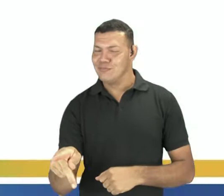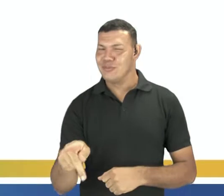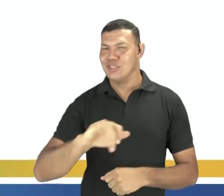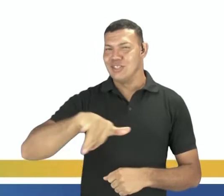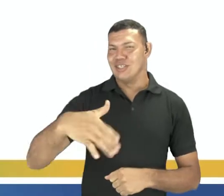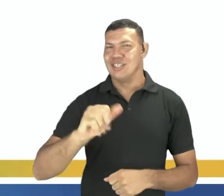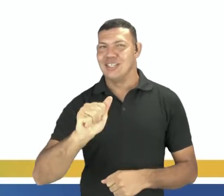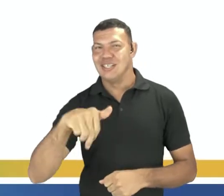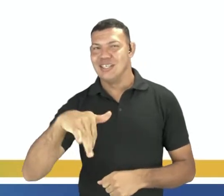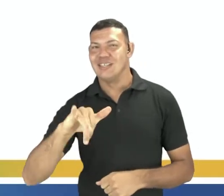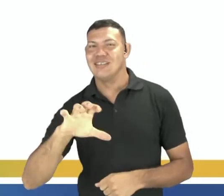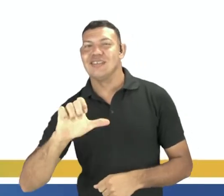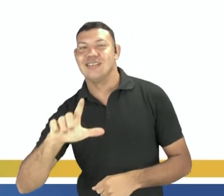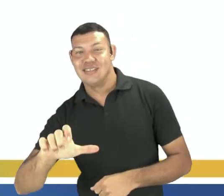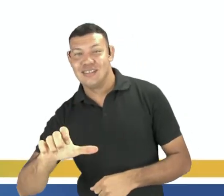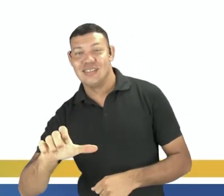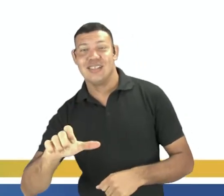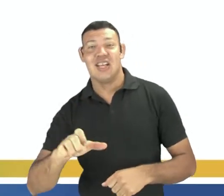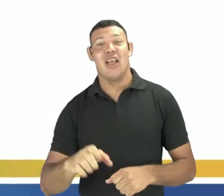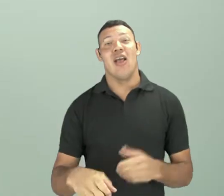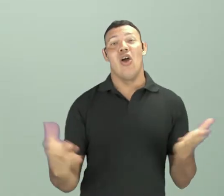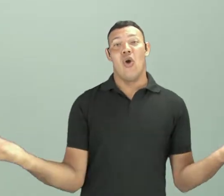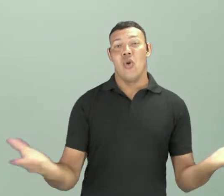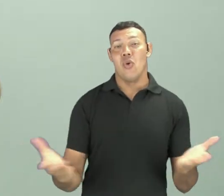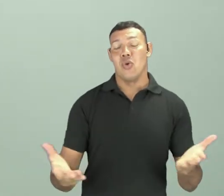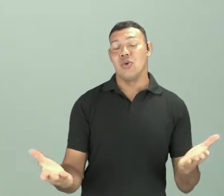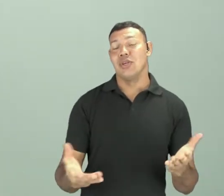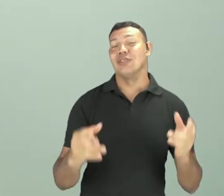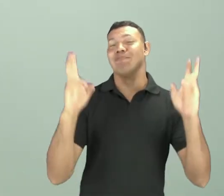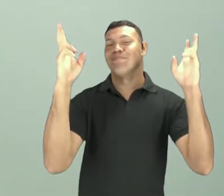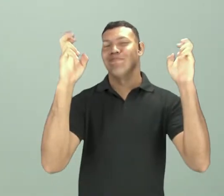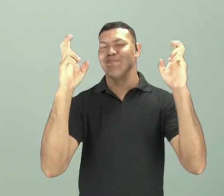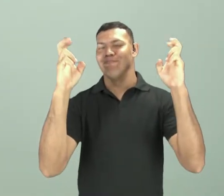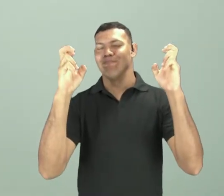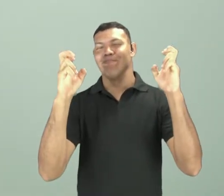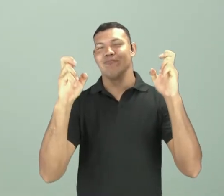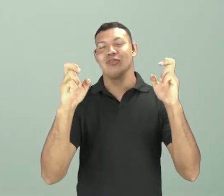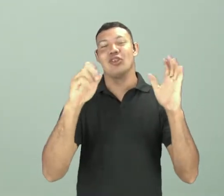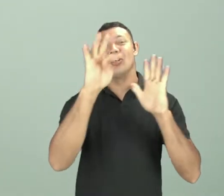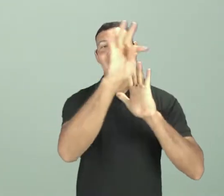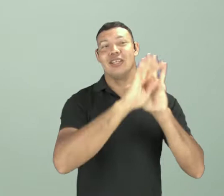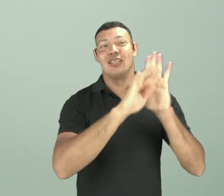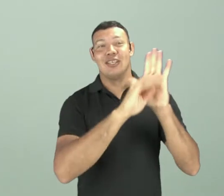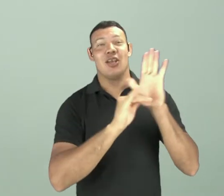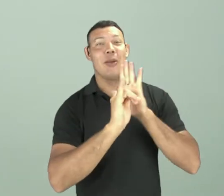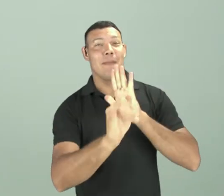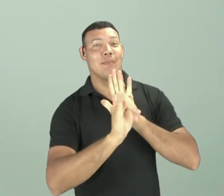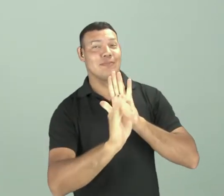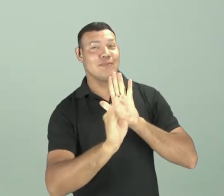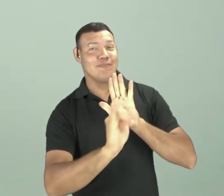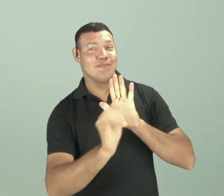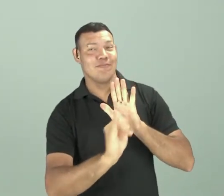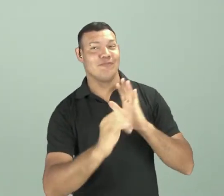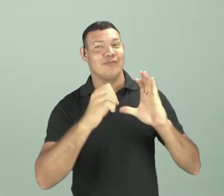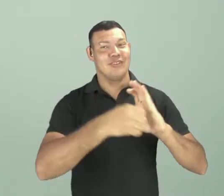nosso tema é texto narrativo e suas características. Vamos lá? Senta aí, conversa comigo, você vai gostar da aula.